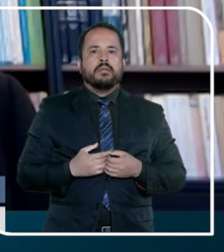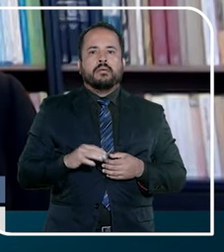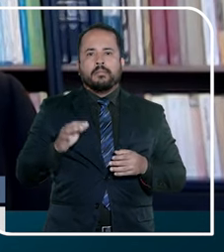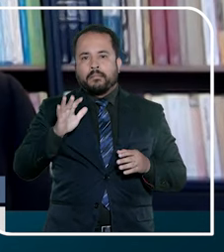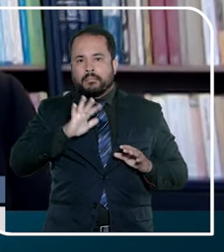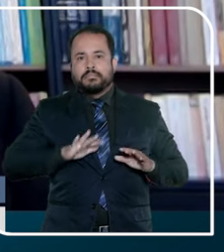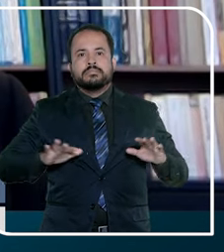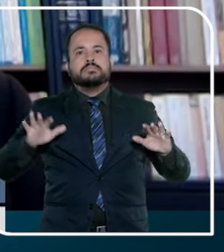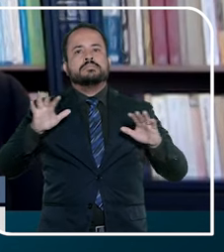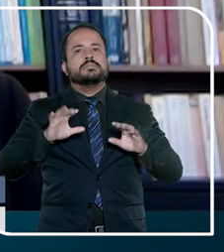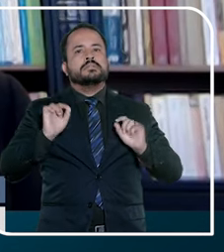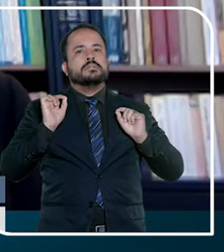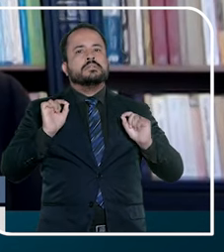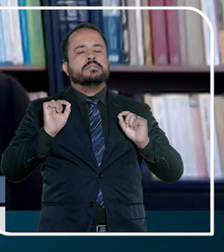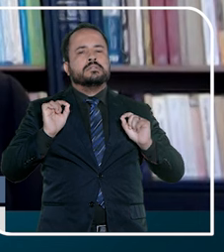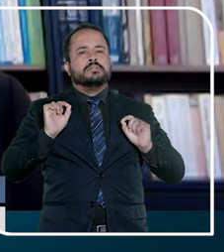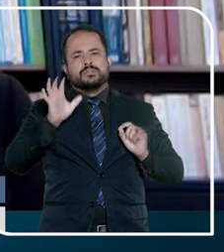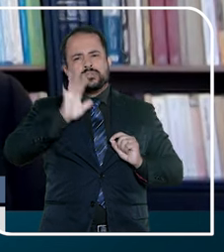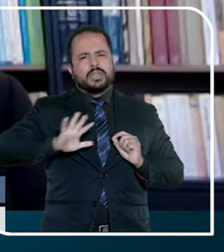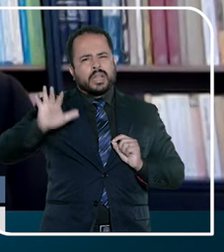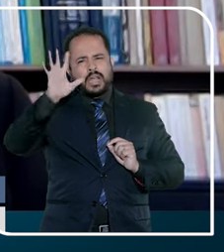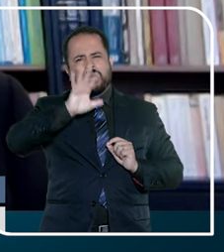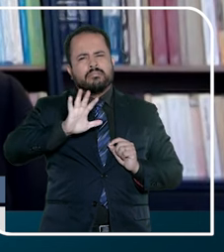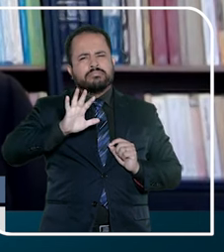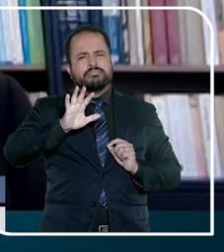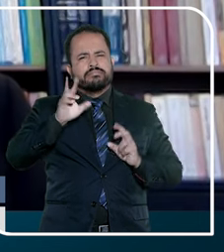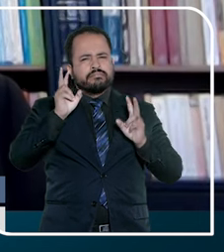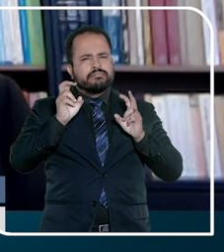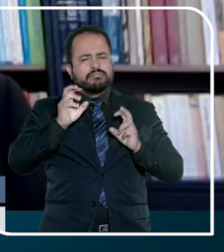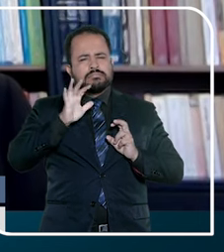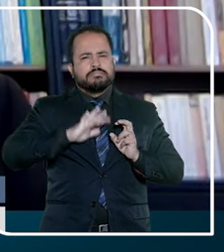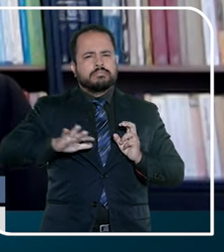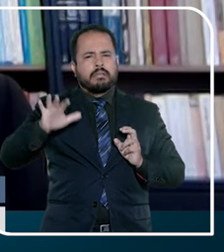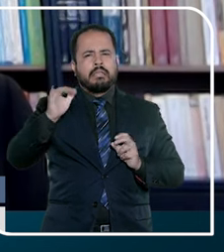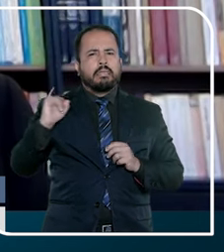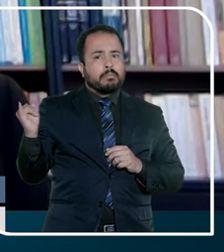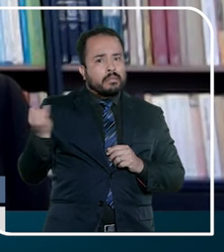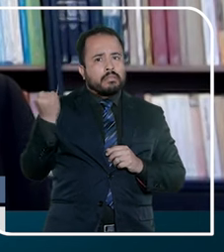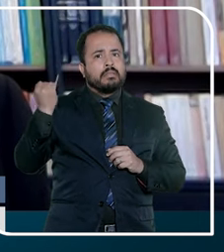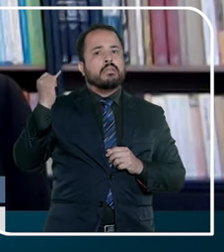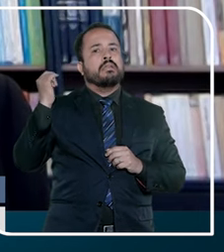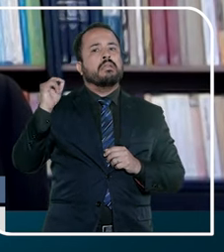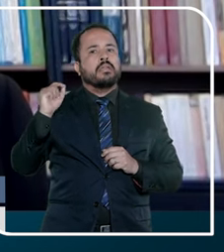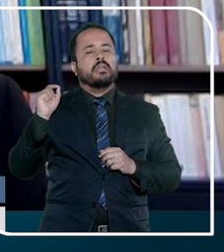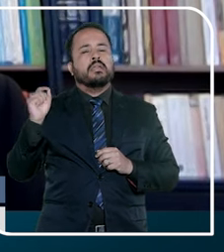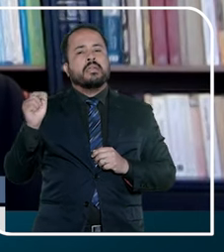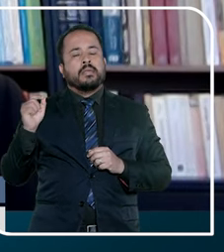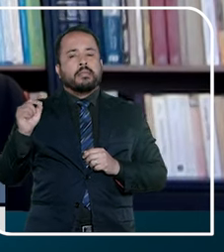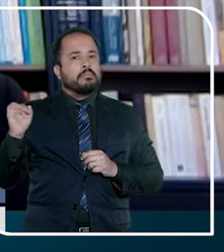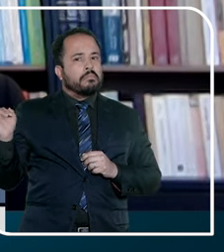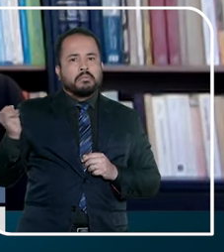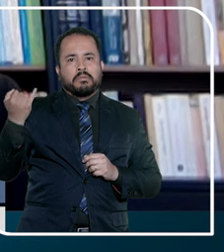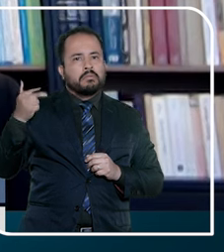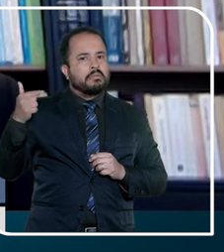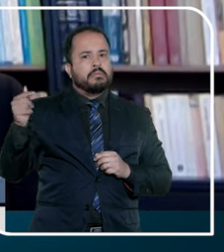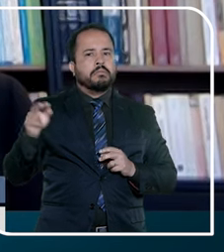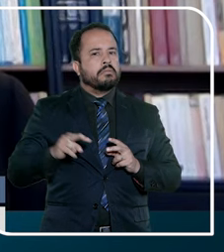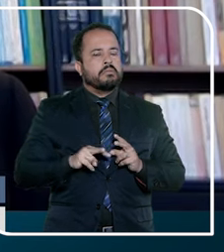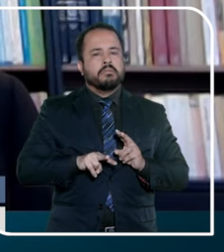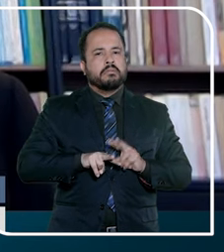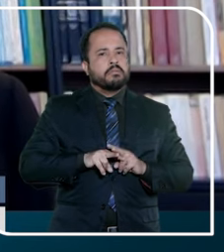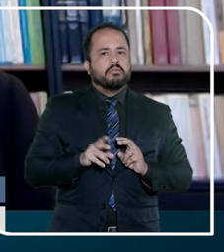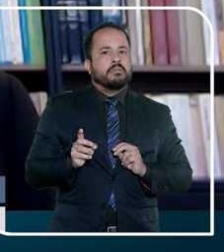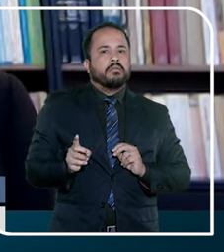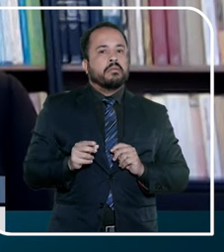potencial peritivo é relevante não é conhecida a a insignificância do fato porque ele tem